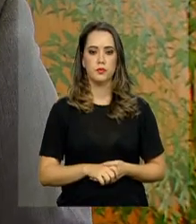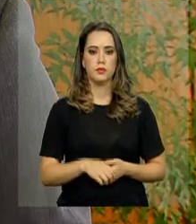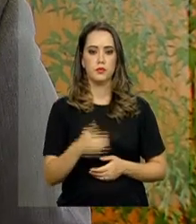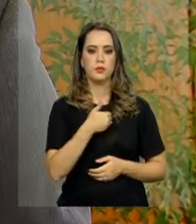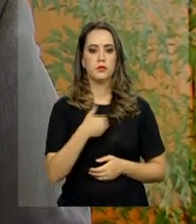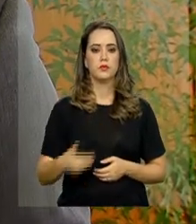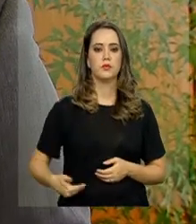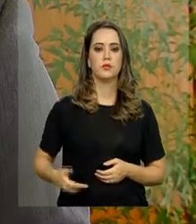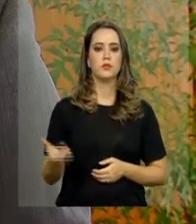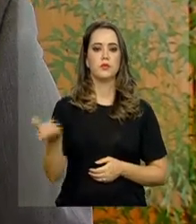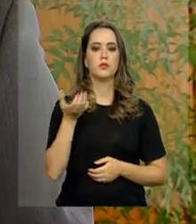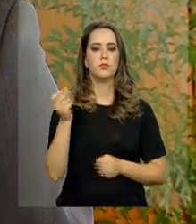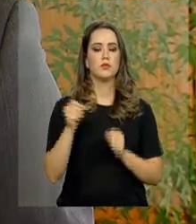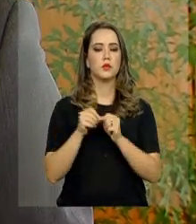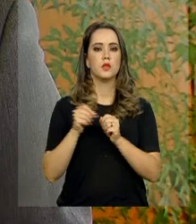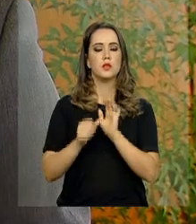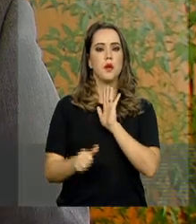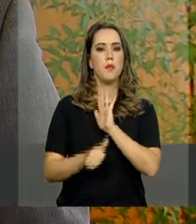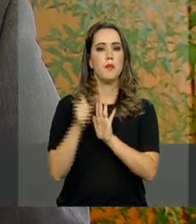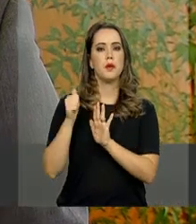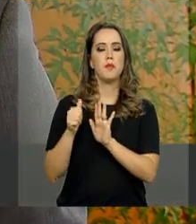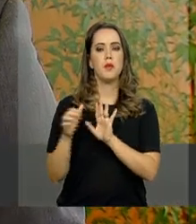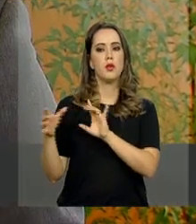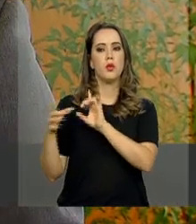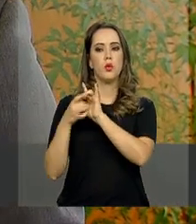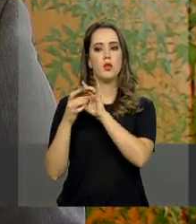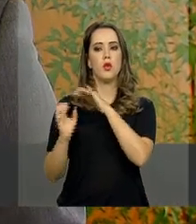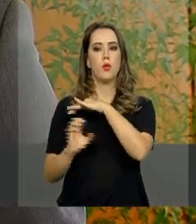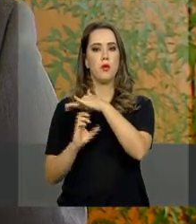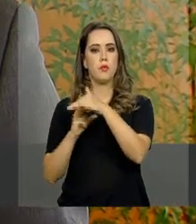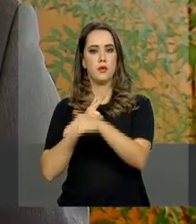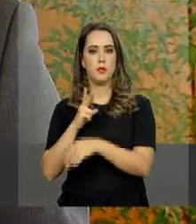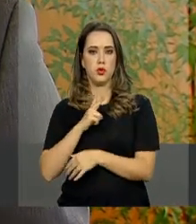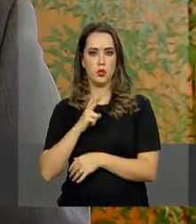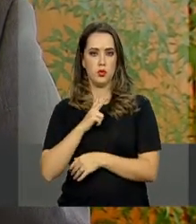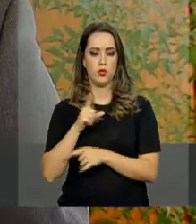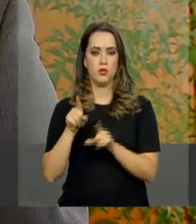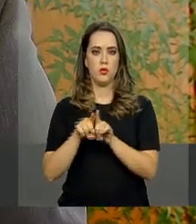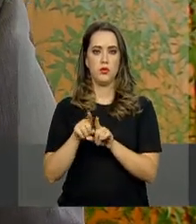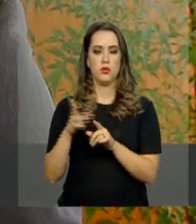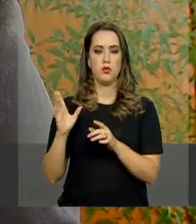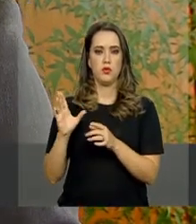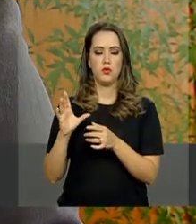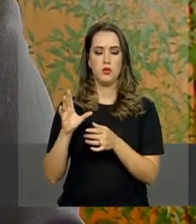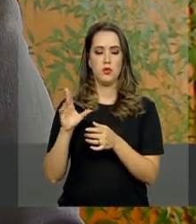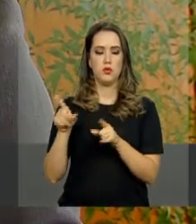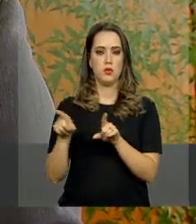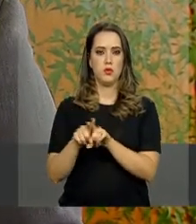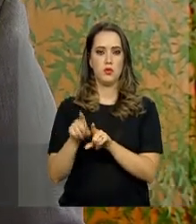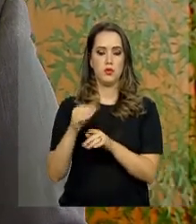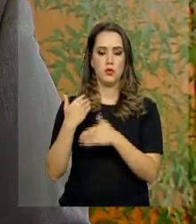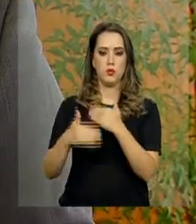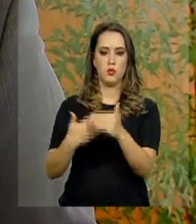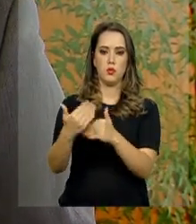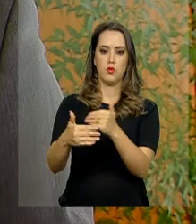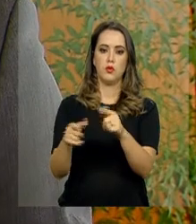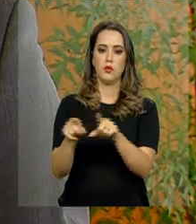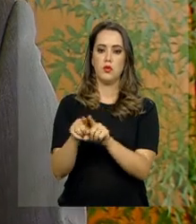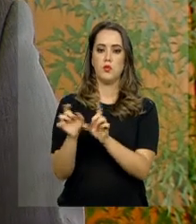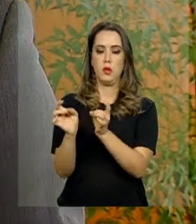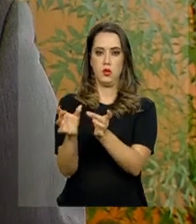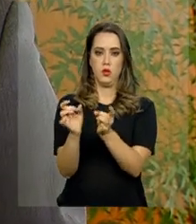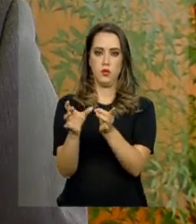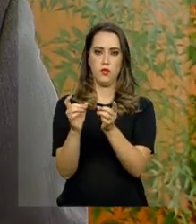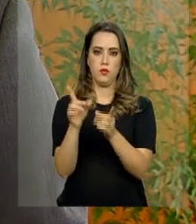governo pretende realizar a primeira parceria público privada da administração direta da união o processo de concessão